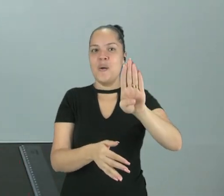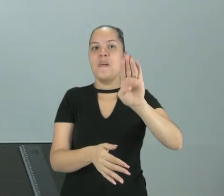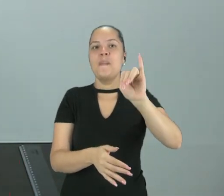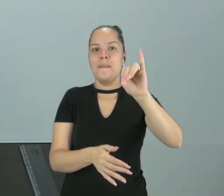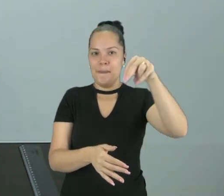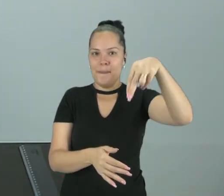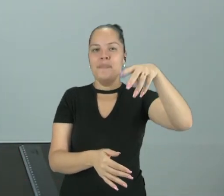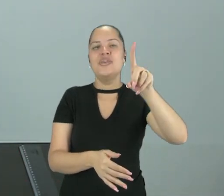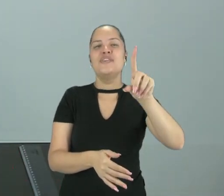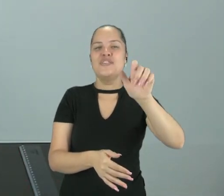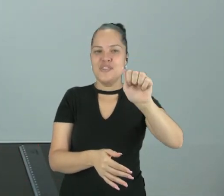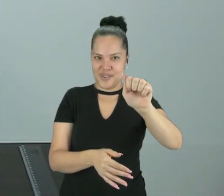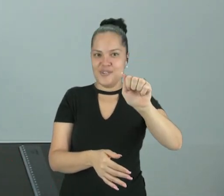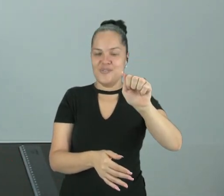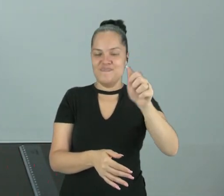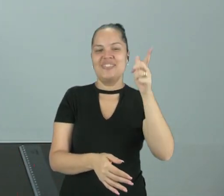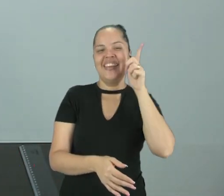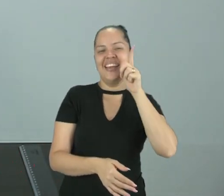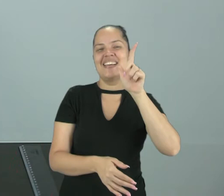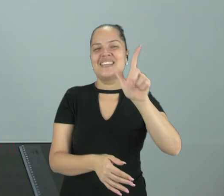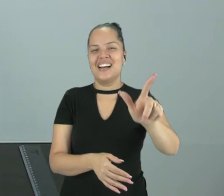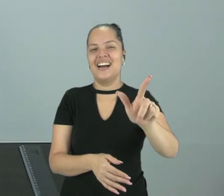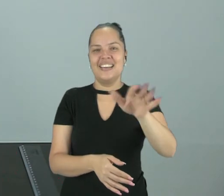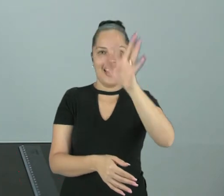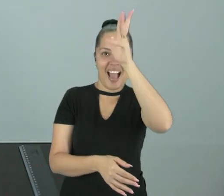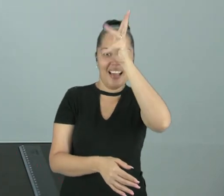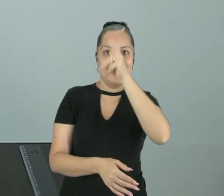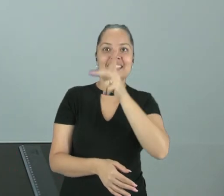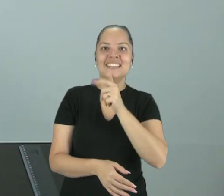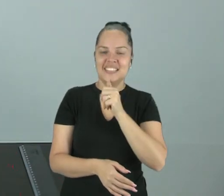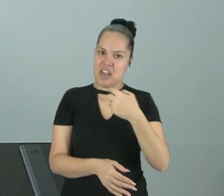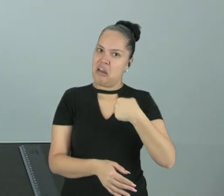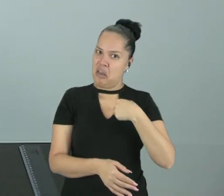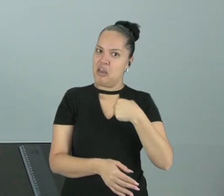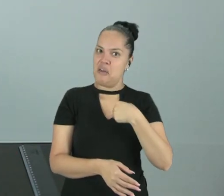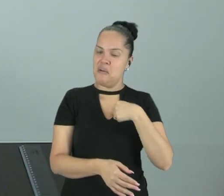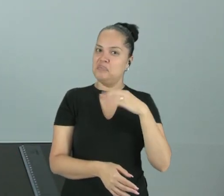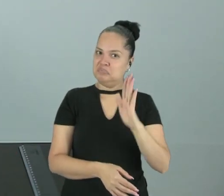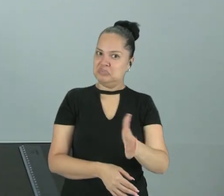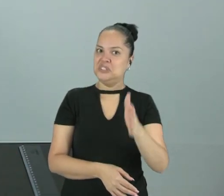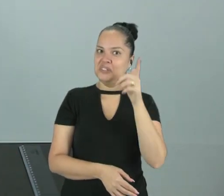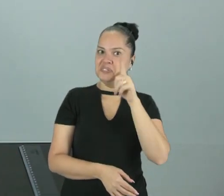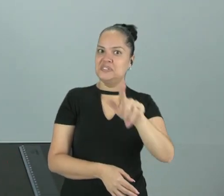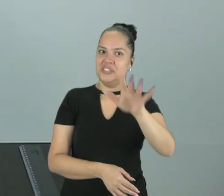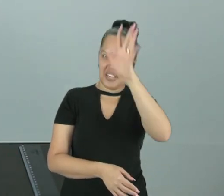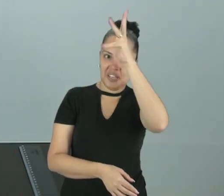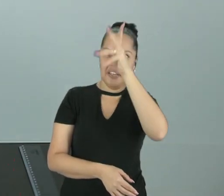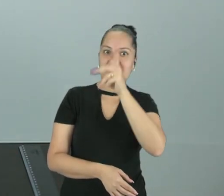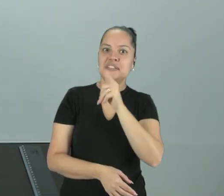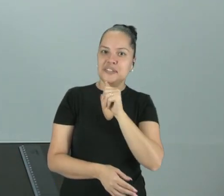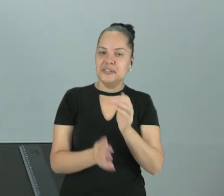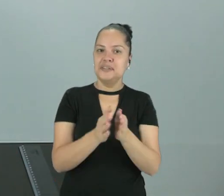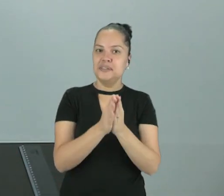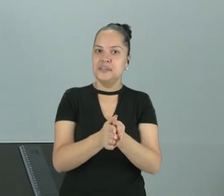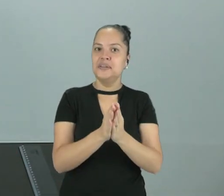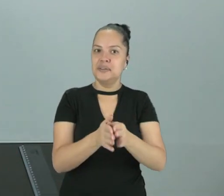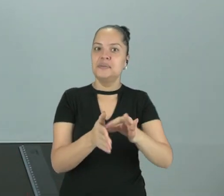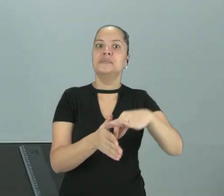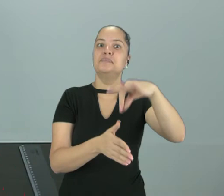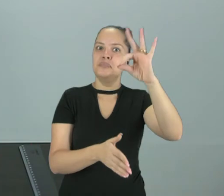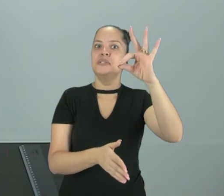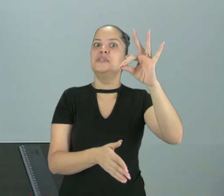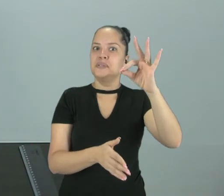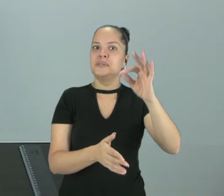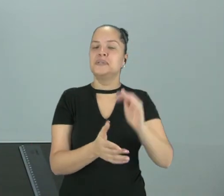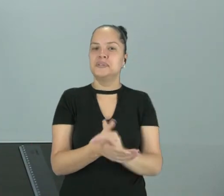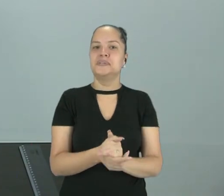eu já ganhou uma galinha se eu falar uma coisa para você eu já ganhou uma galinha acredita ganham galinha num bingo uma